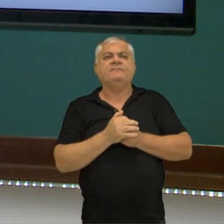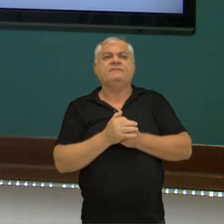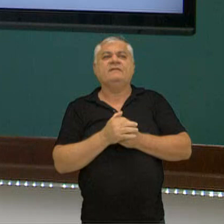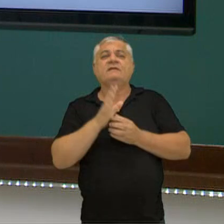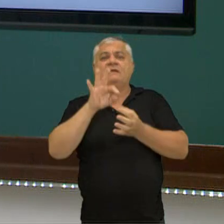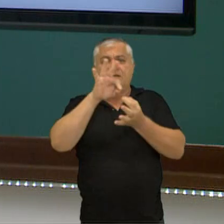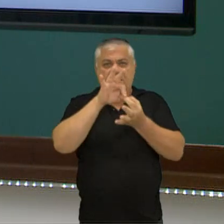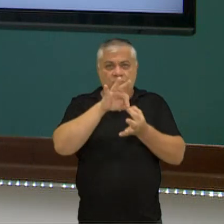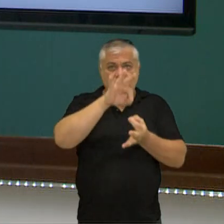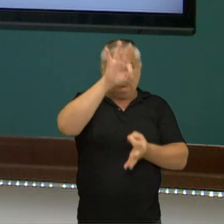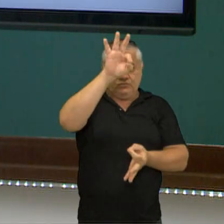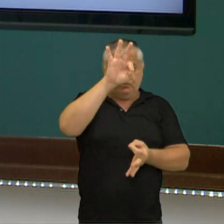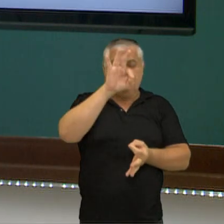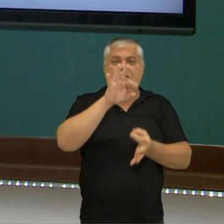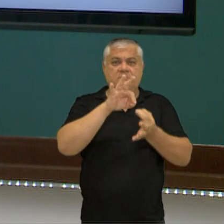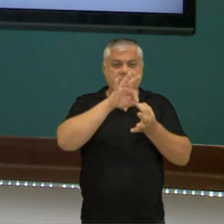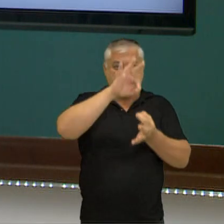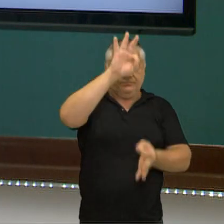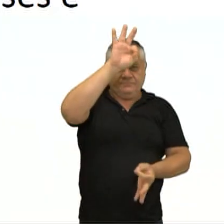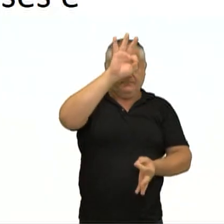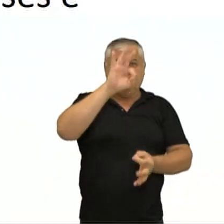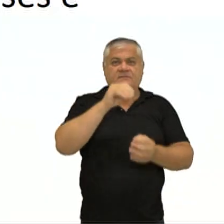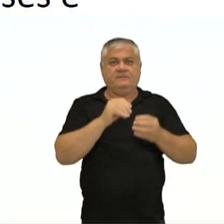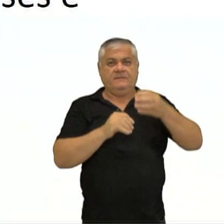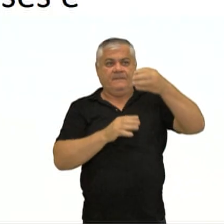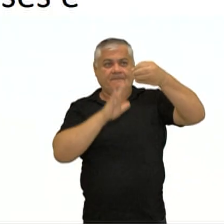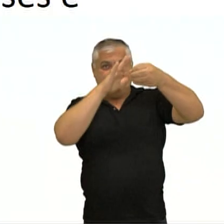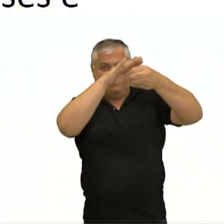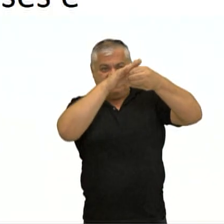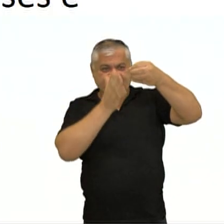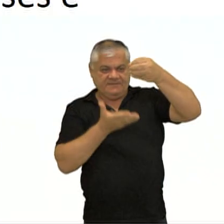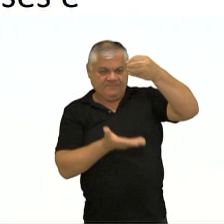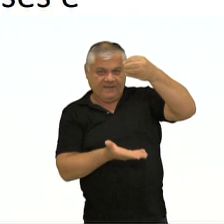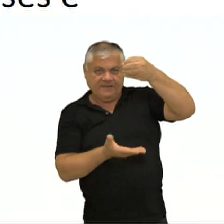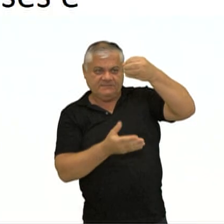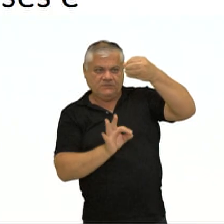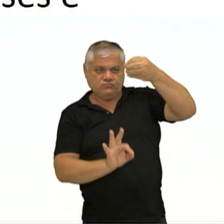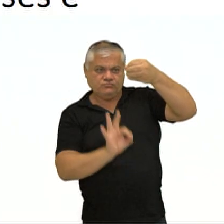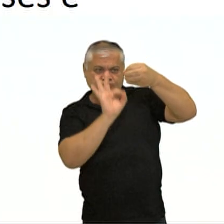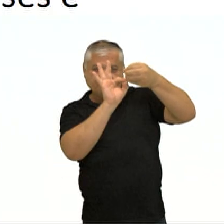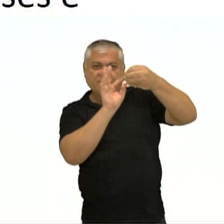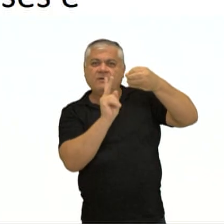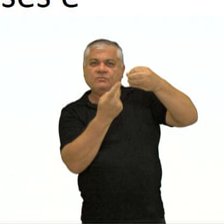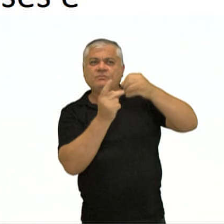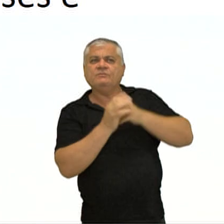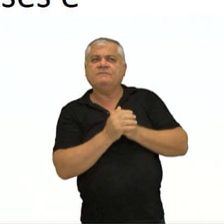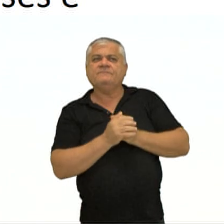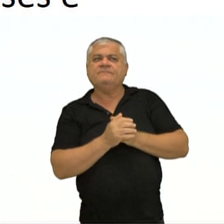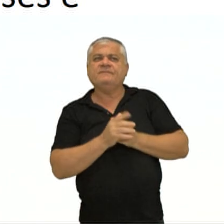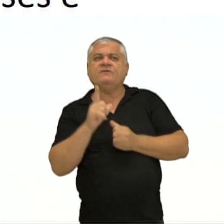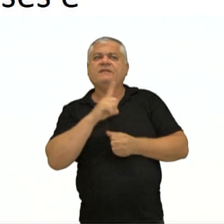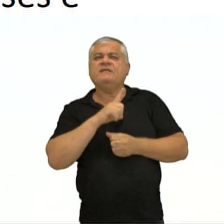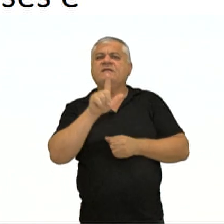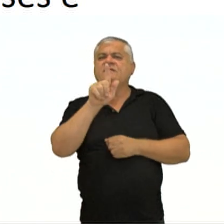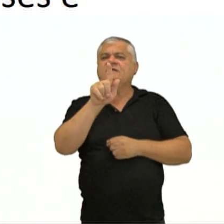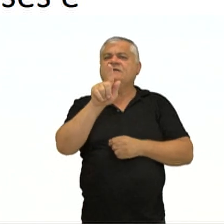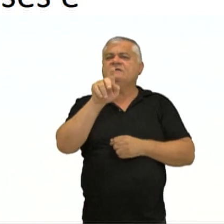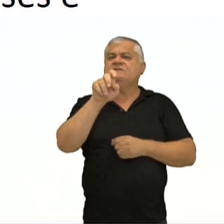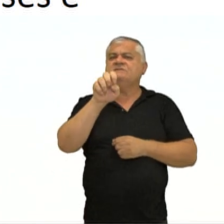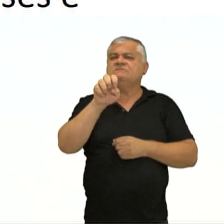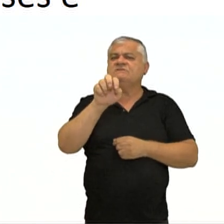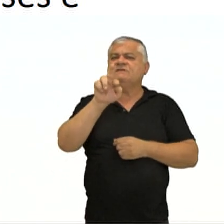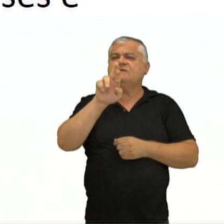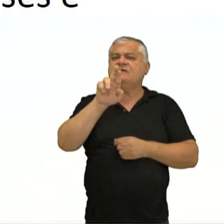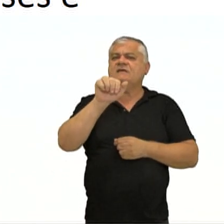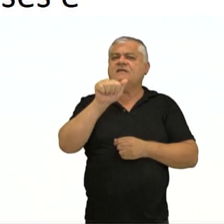da altura, que é a distância entre as duas bases, e agora vem um conceito novo, que é a geratriz. A geratriz